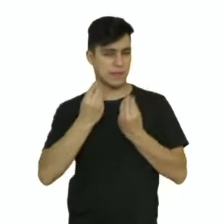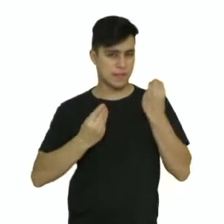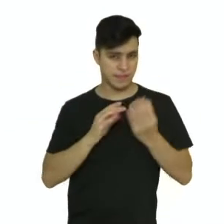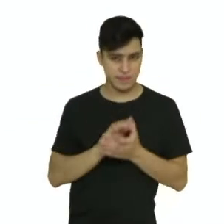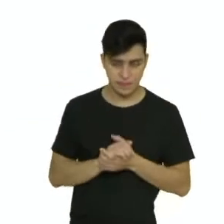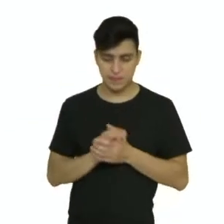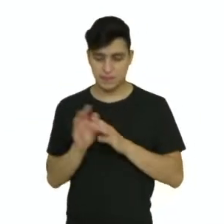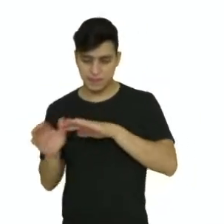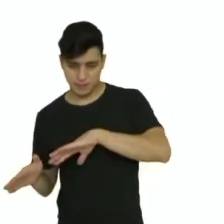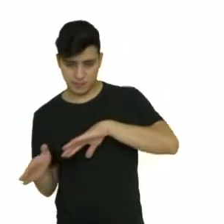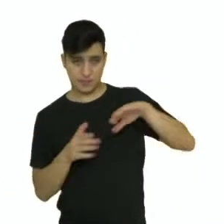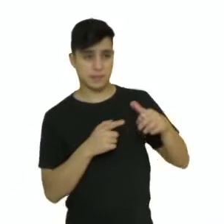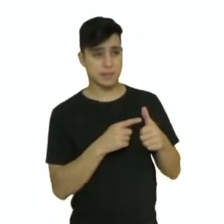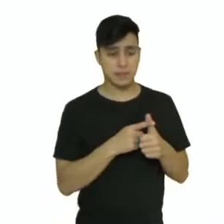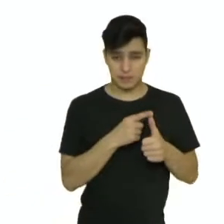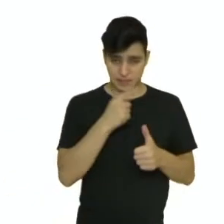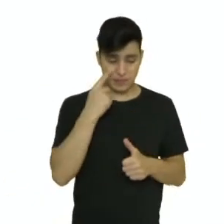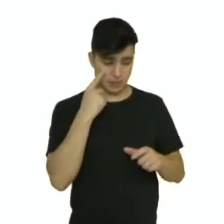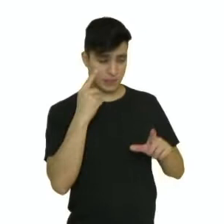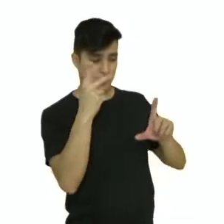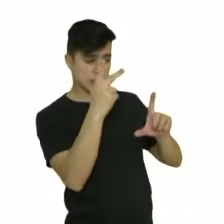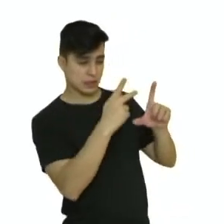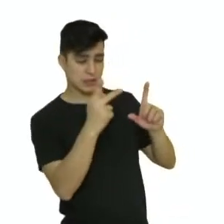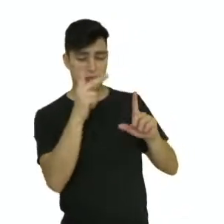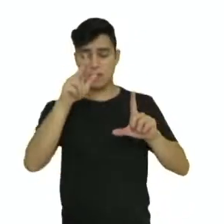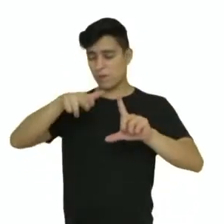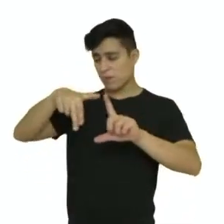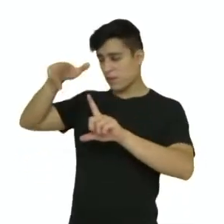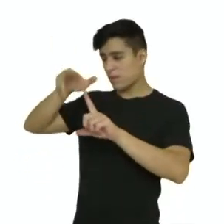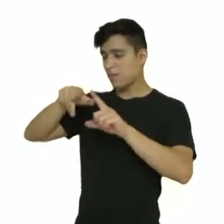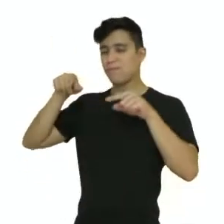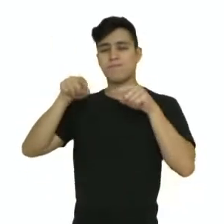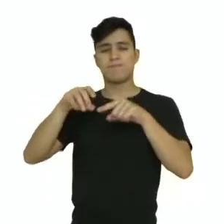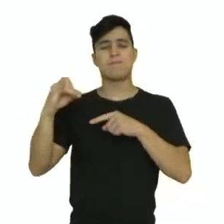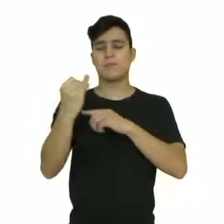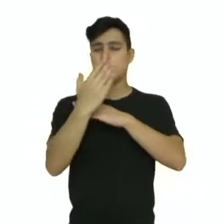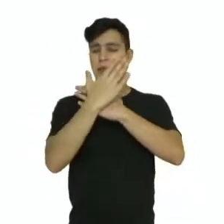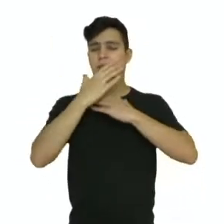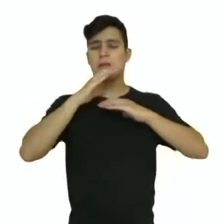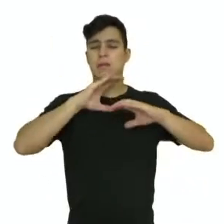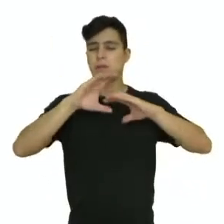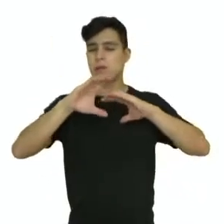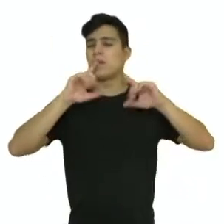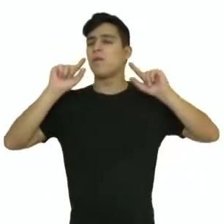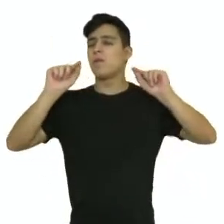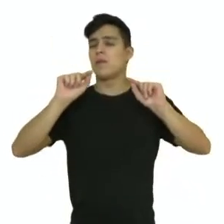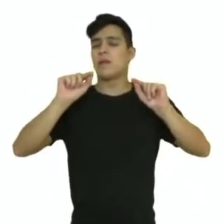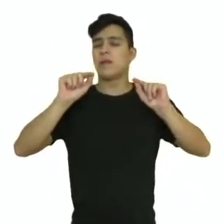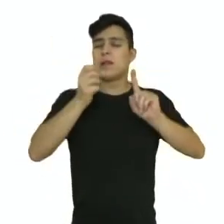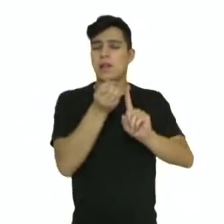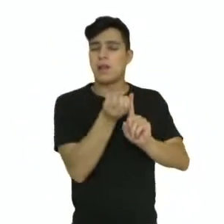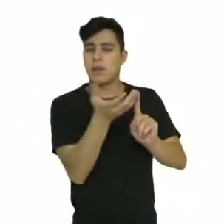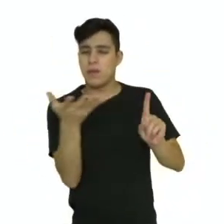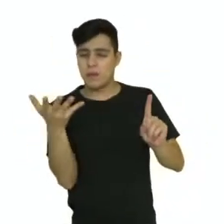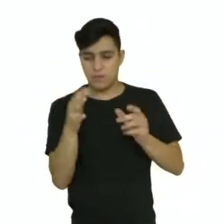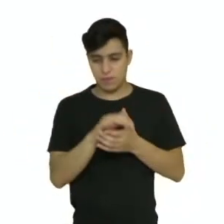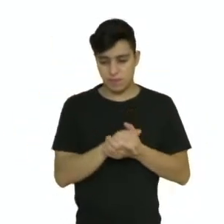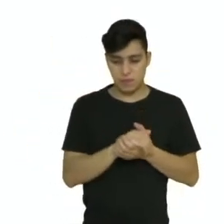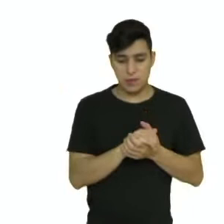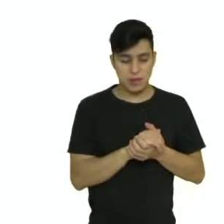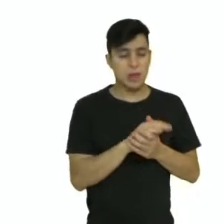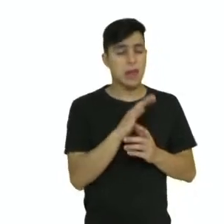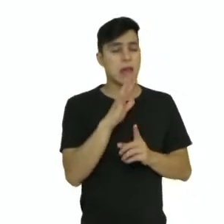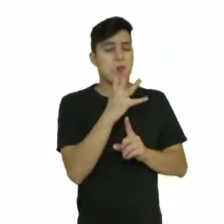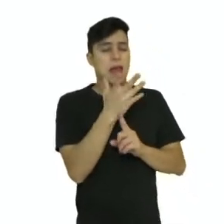Primeiramente, o desenho e a pintura foram fundamentais para o desenvolvimento da nossa espécie como uma linguagem não verbal. O caráter artístico de ambas as